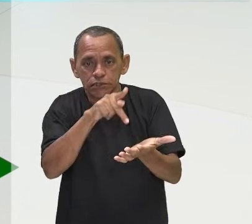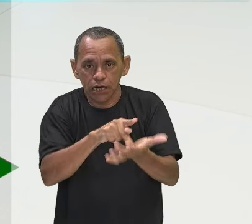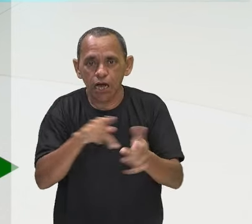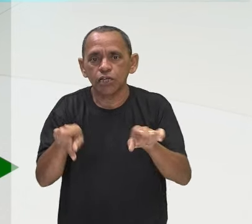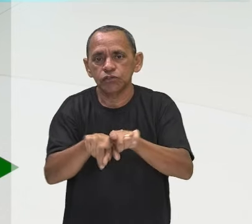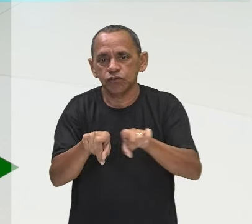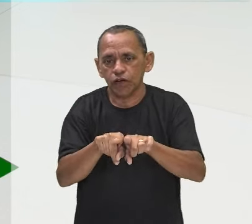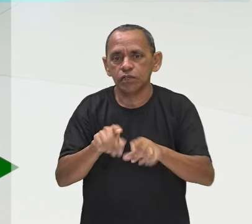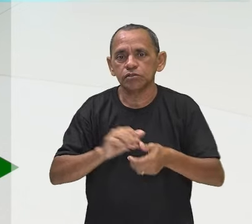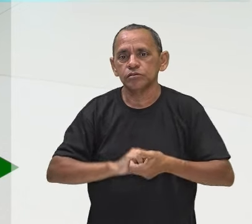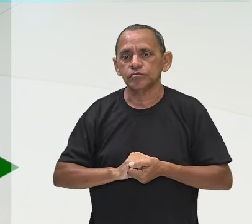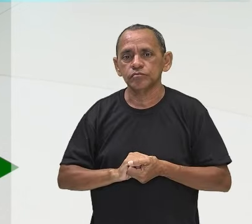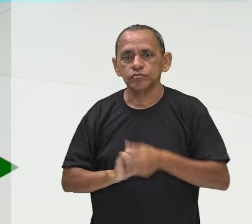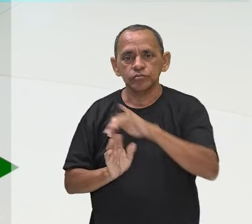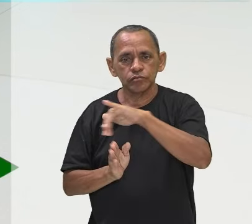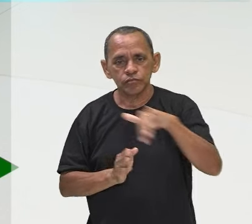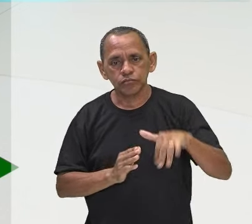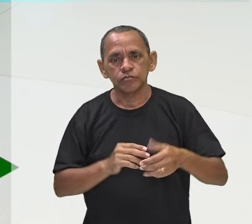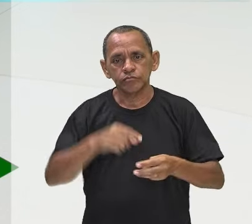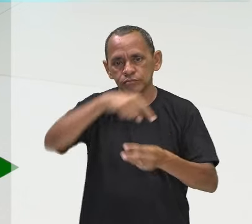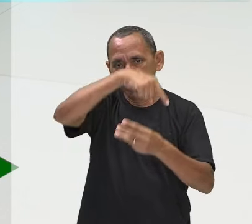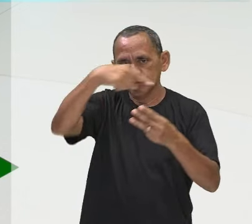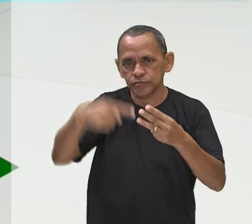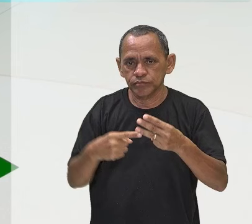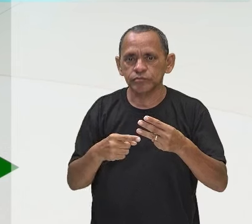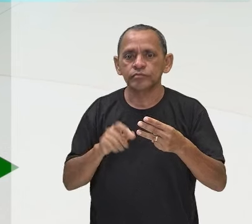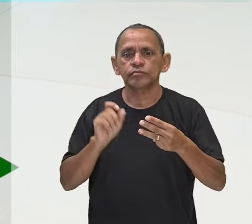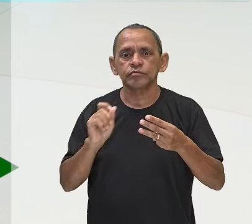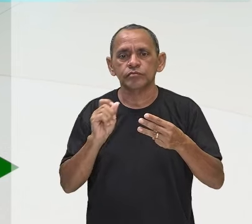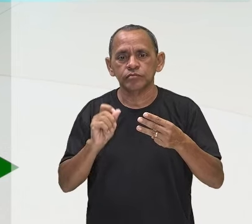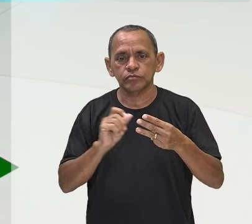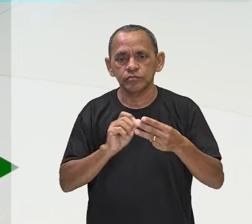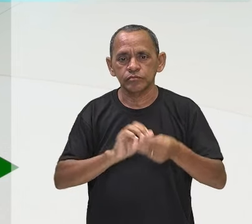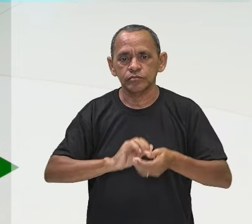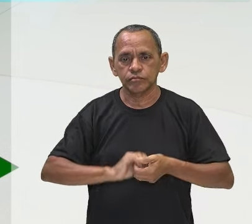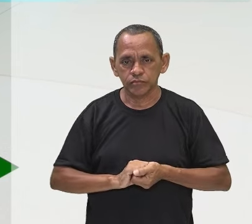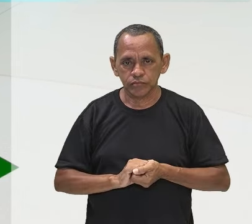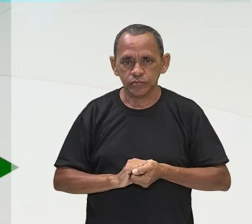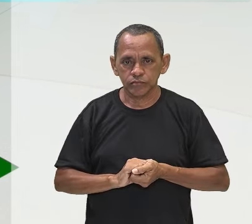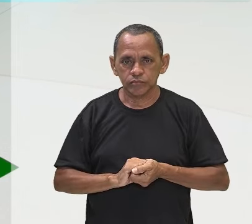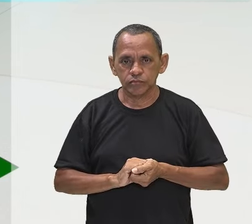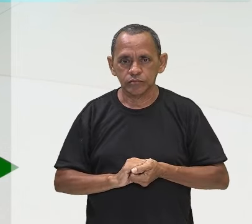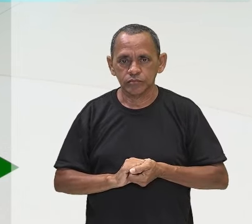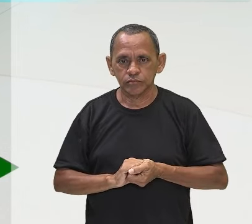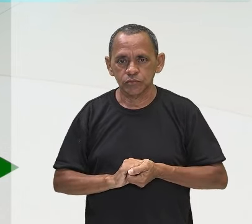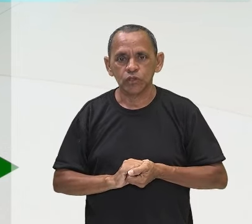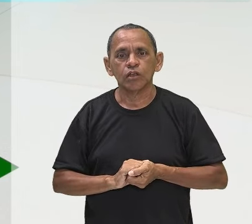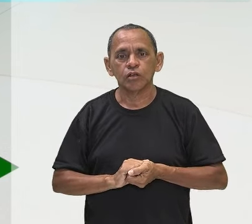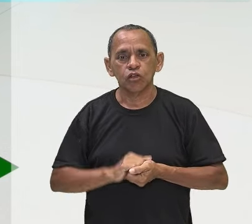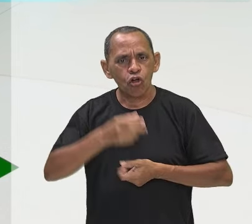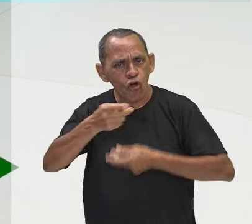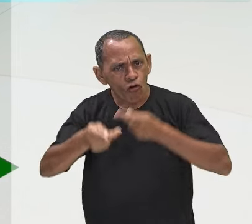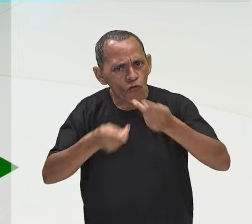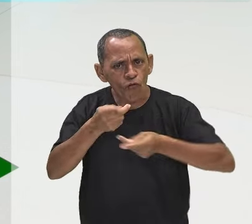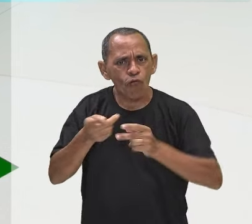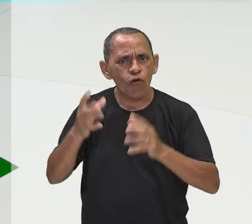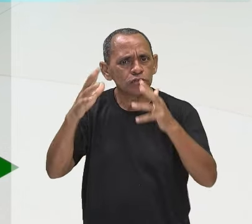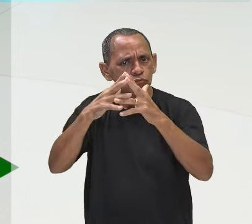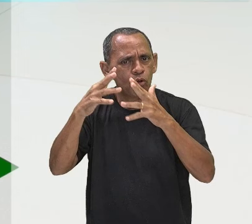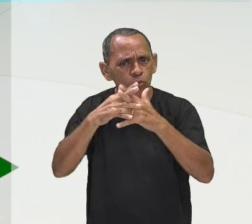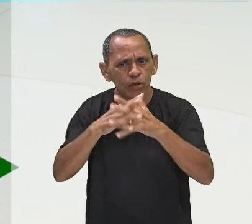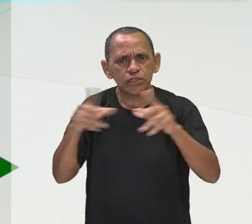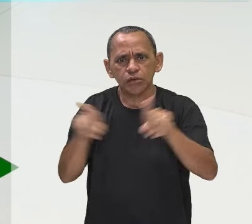Depois vão surgir três que vão estar em conversa e ao mesmo tempo em conflito, que é realismo, depois